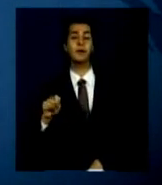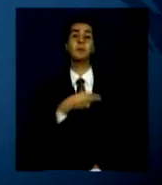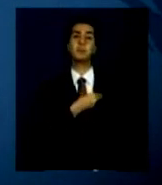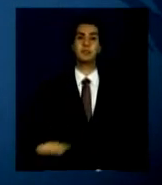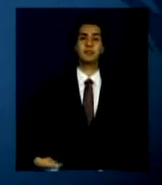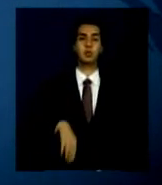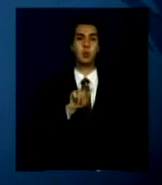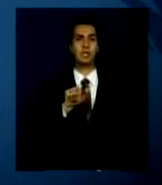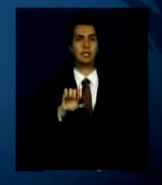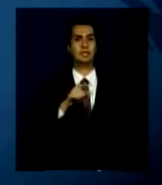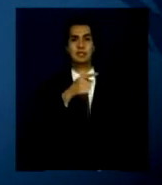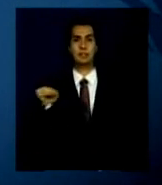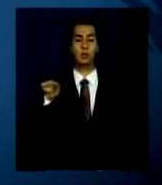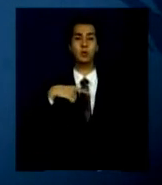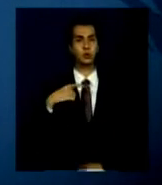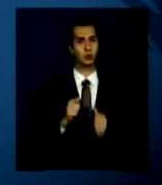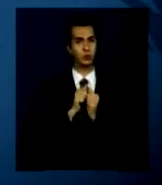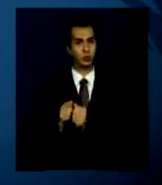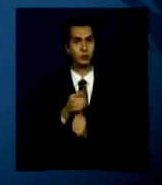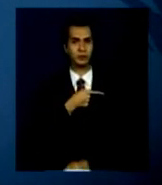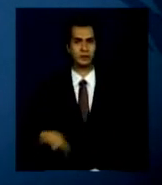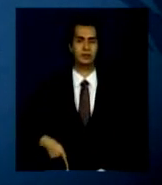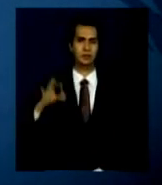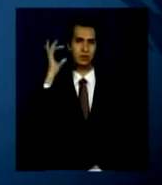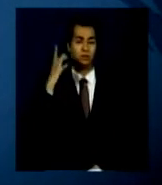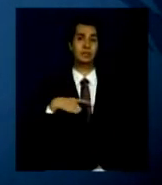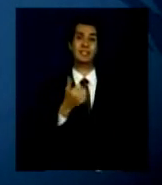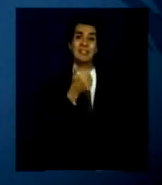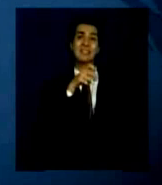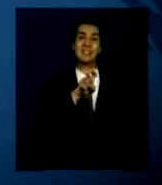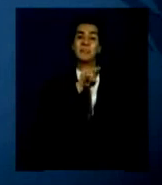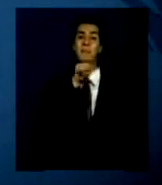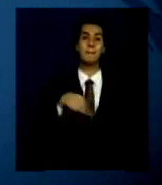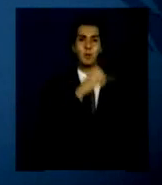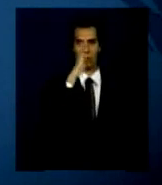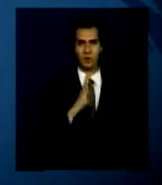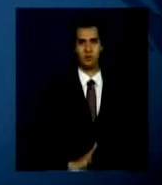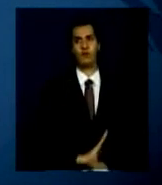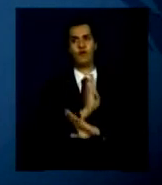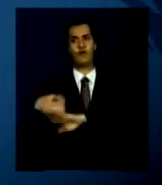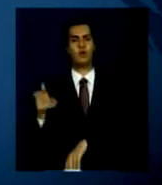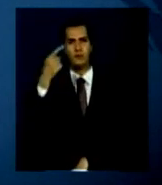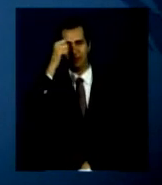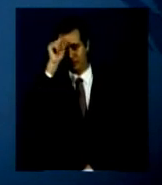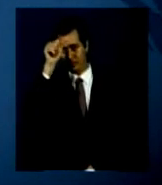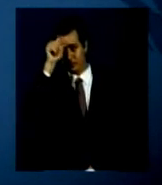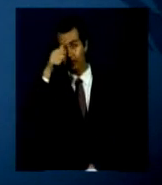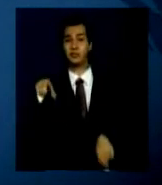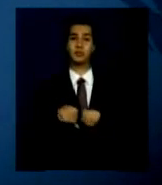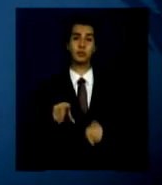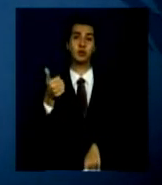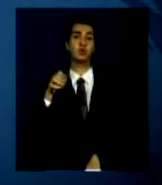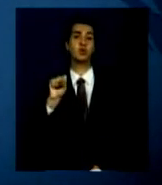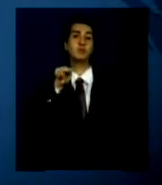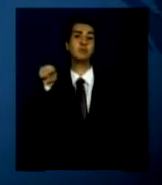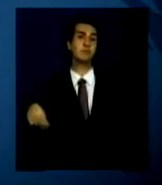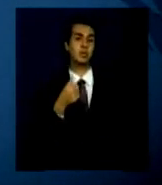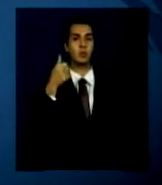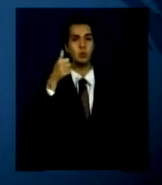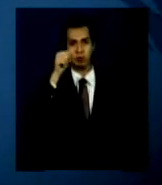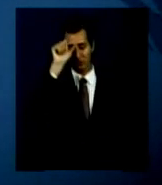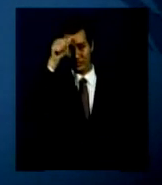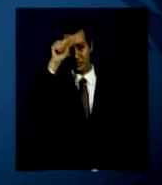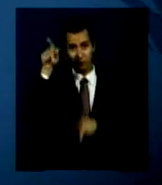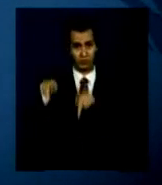no ano passado 15.000 brasileiros visitaram a Índia e 11.000 indianos estiveram no Brasil nos dois casos a maioria veio a